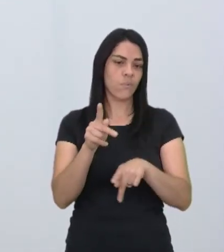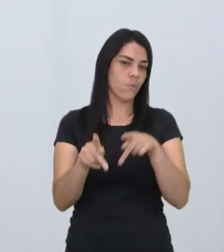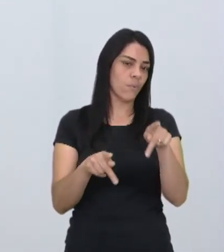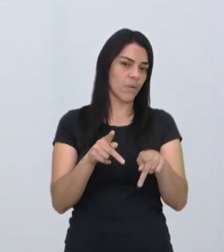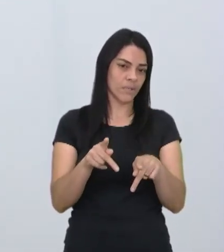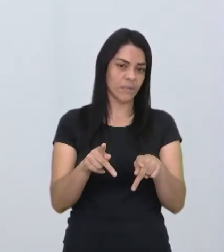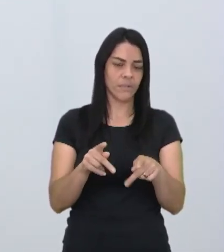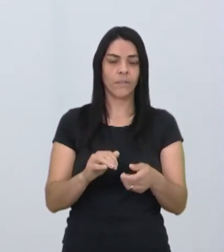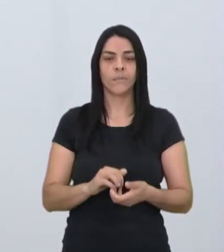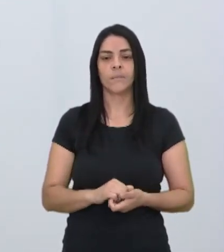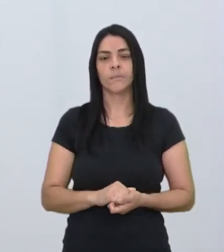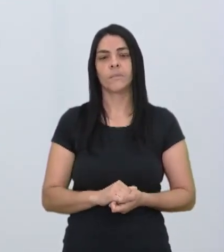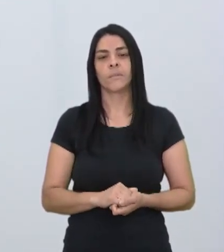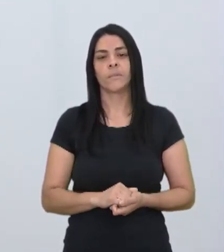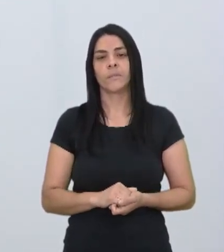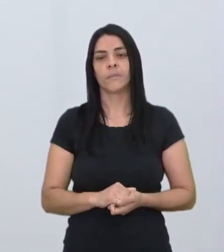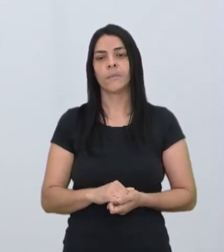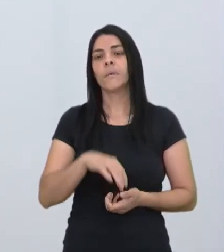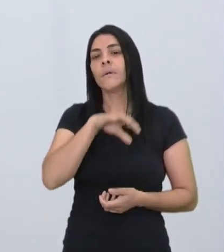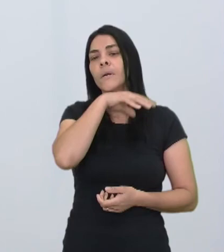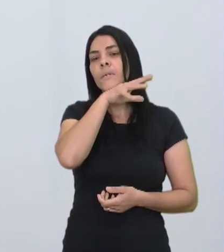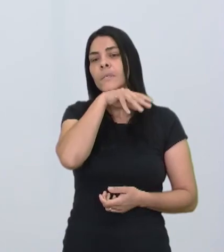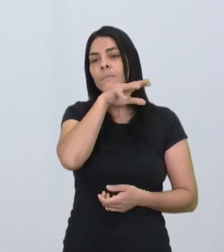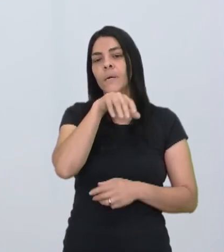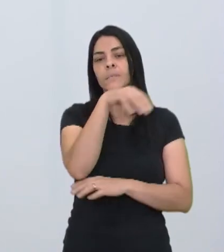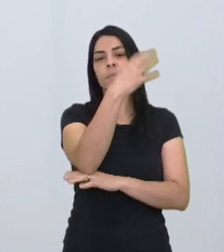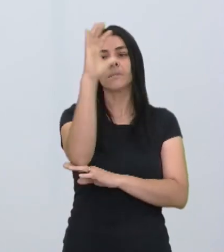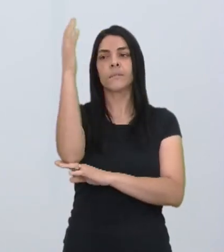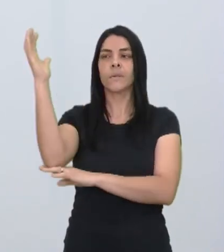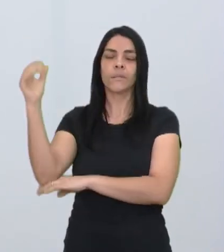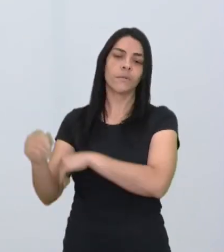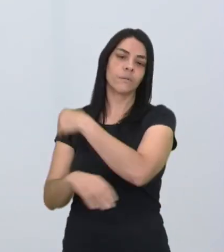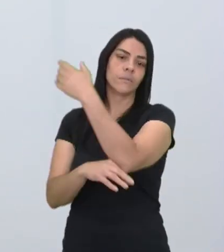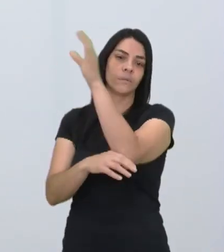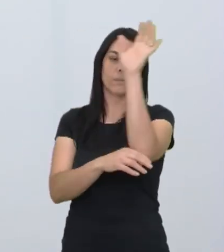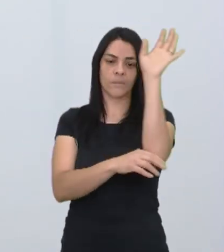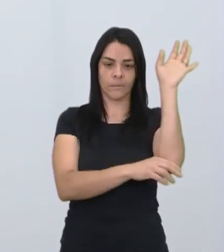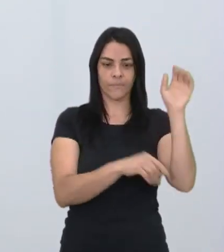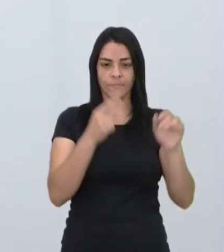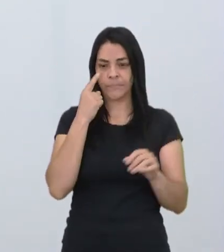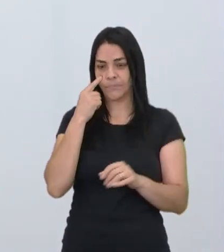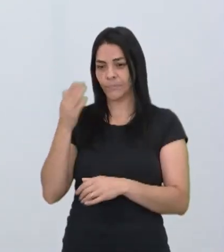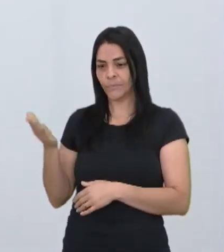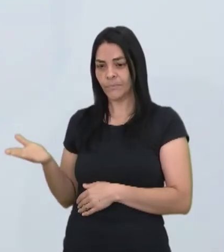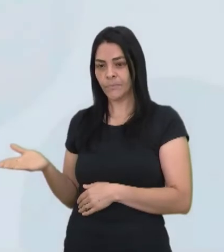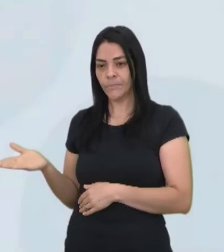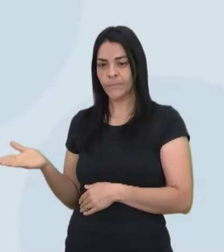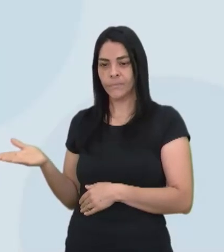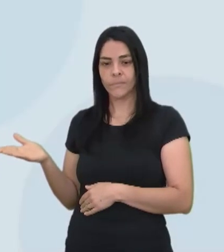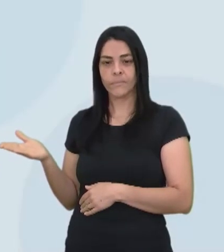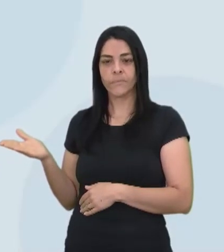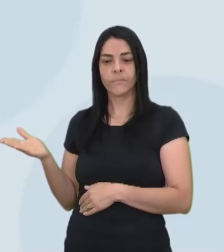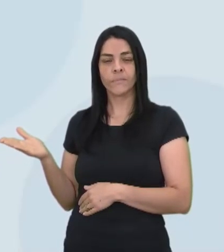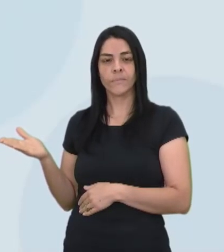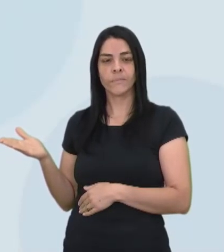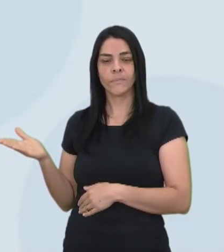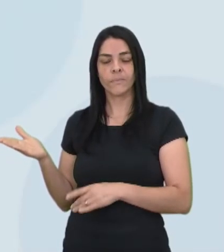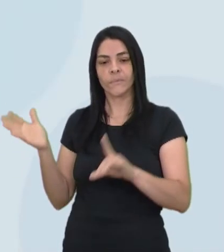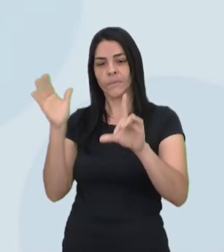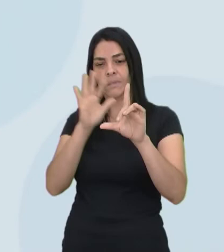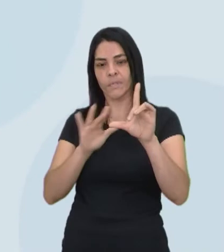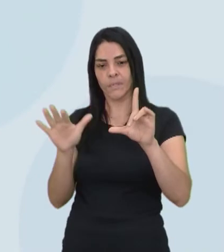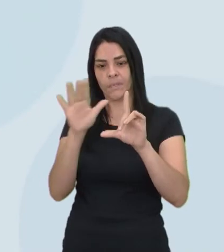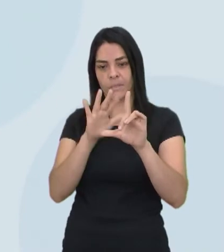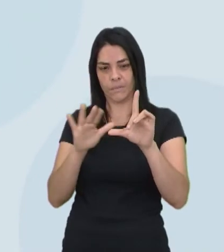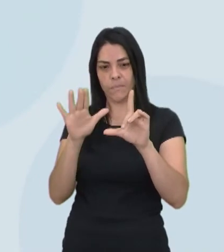de animais na natureza. Então, tá aí na tela, né, para vocês, essa foto, essa imagem, ela